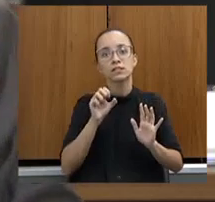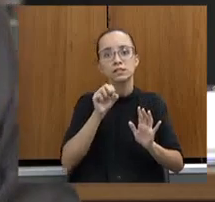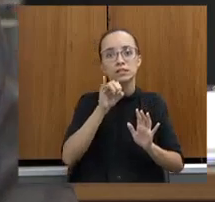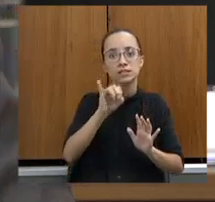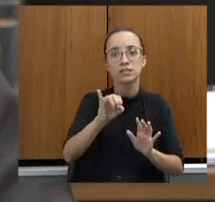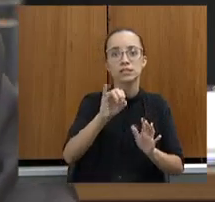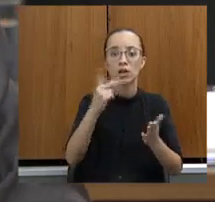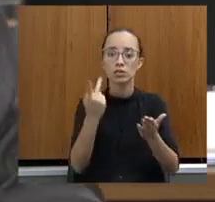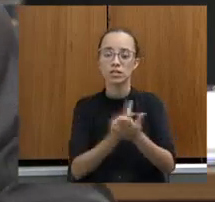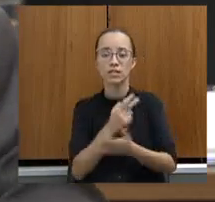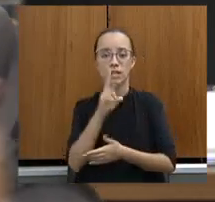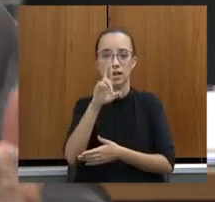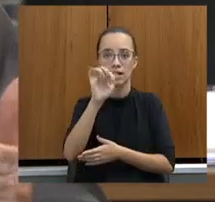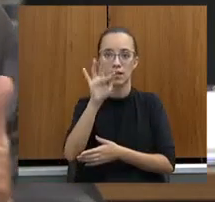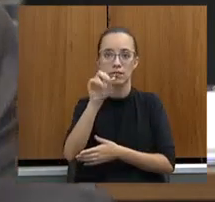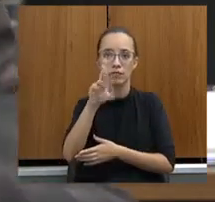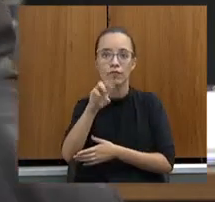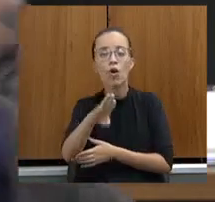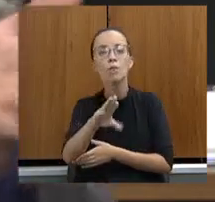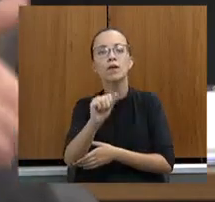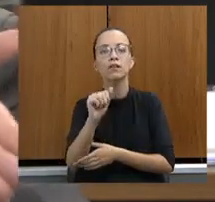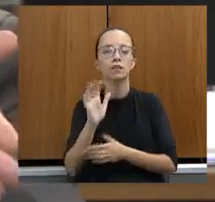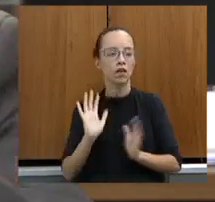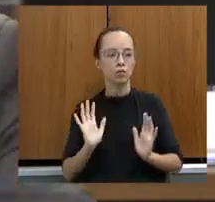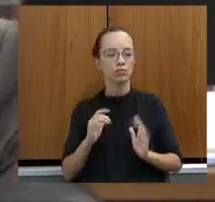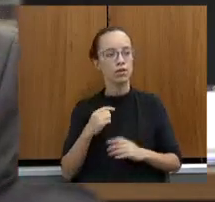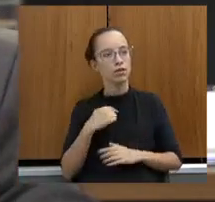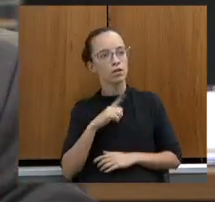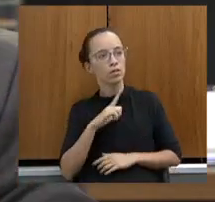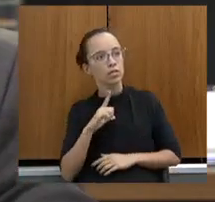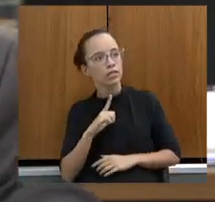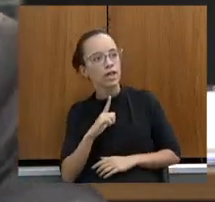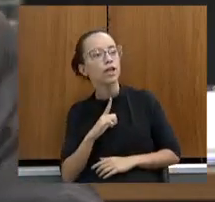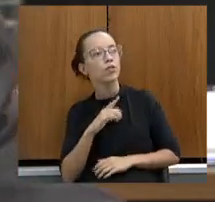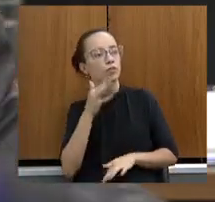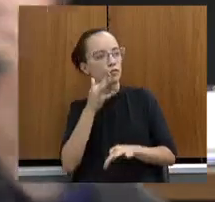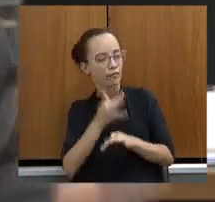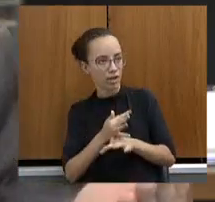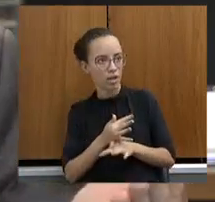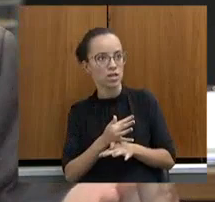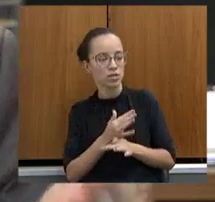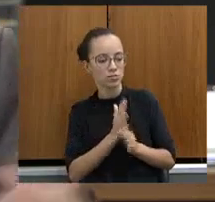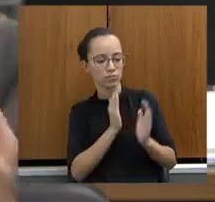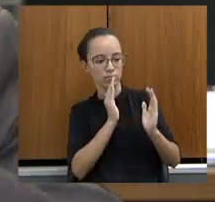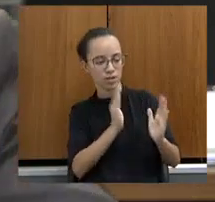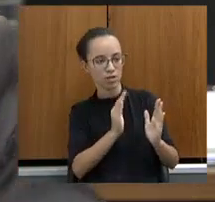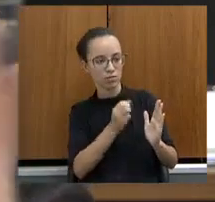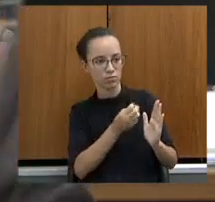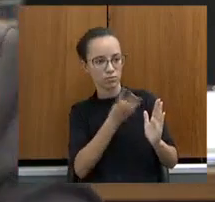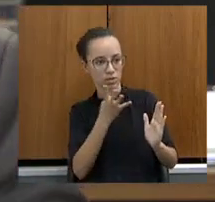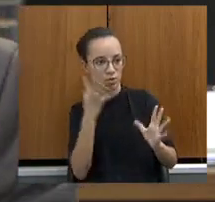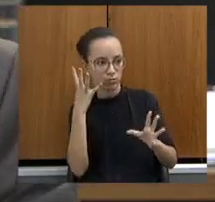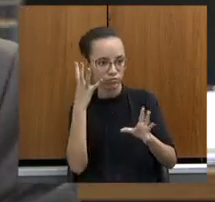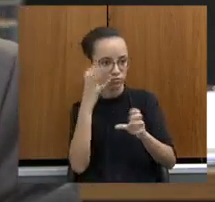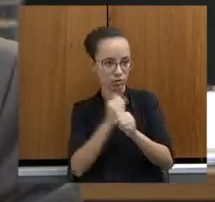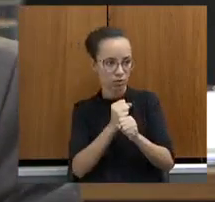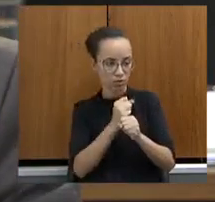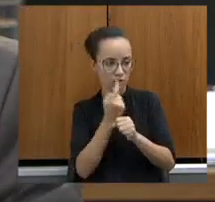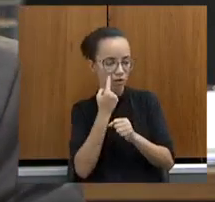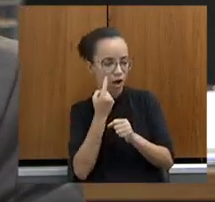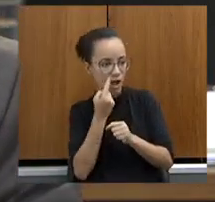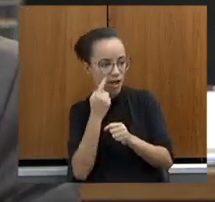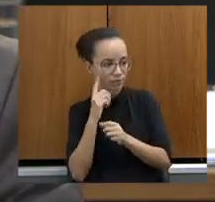reformas o policial movimenta Eu tenho tanto tempo de férias prêmio Eu tenho esse tempo fora eu vou contar meu tempo vou embora